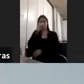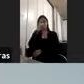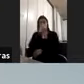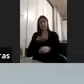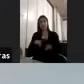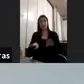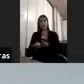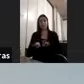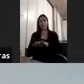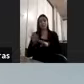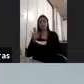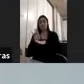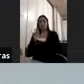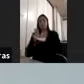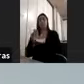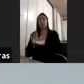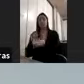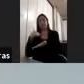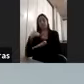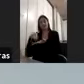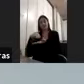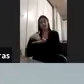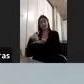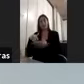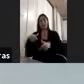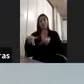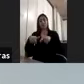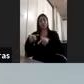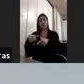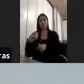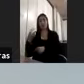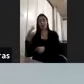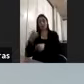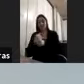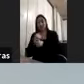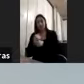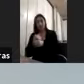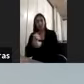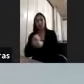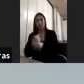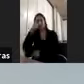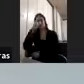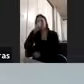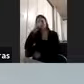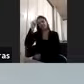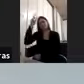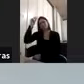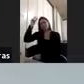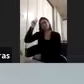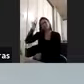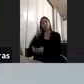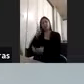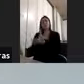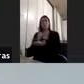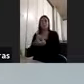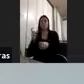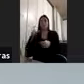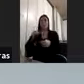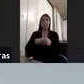Trabalho a fazer um acordo de 3 anos, um acordo histórico com a Renault, inclusive, de estabilidade do emprego, de um PLR que